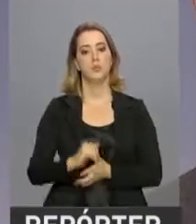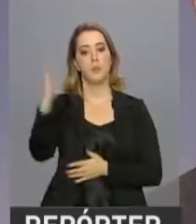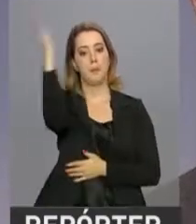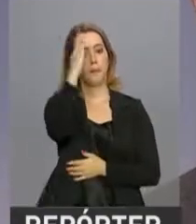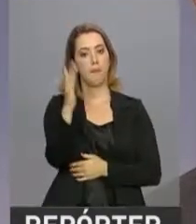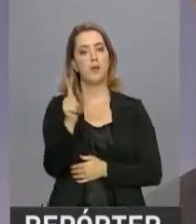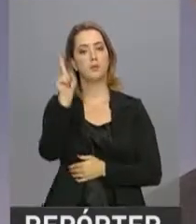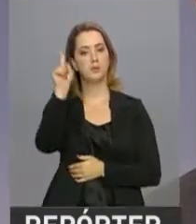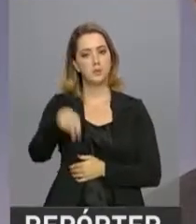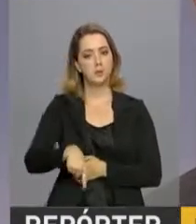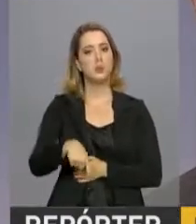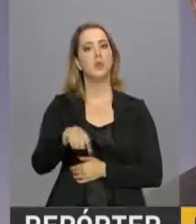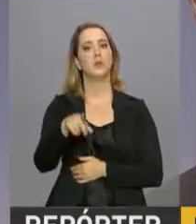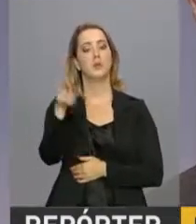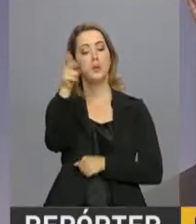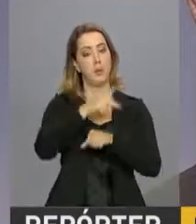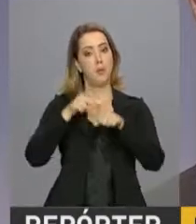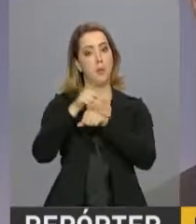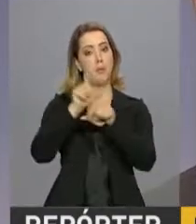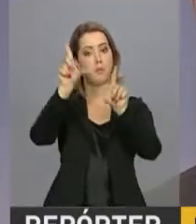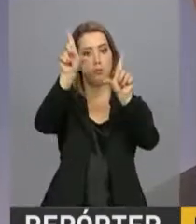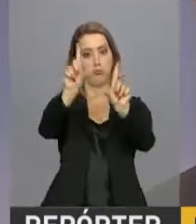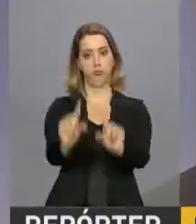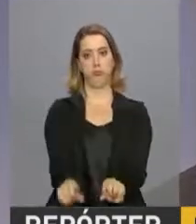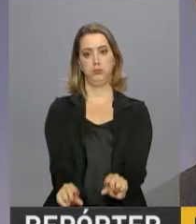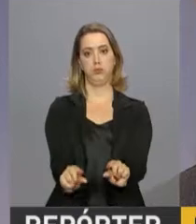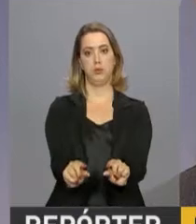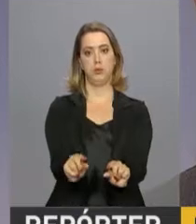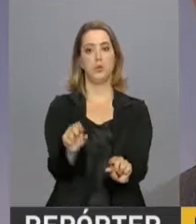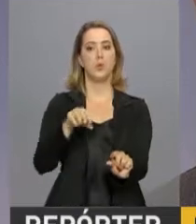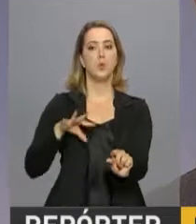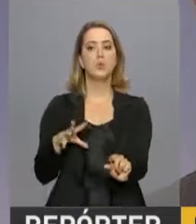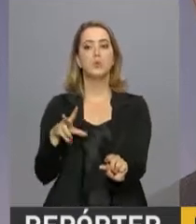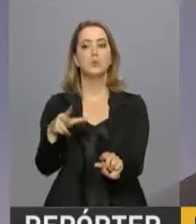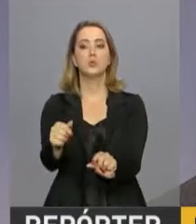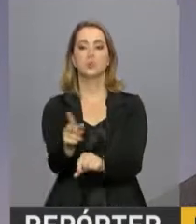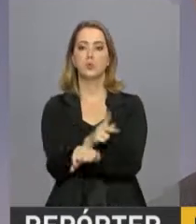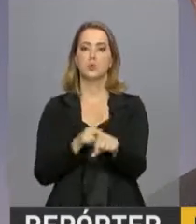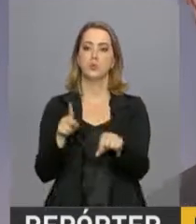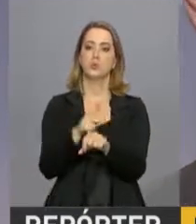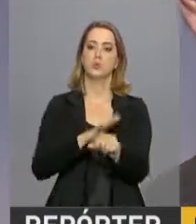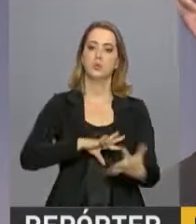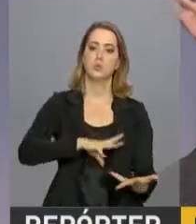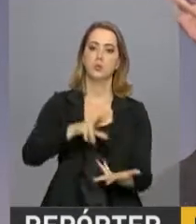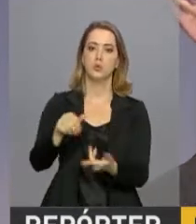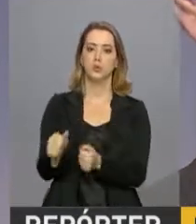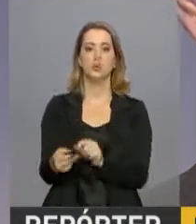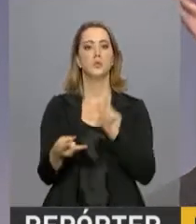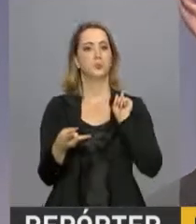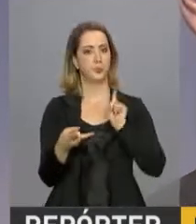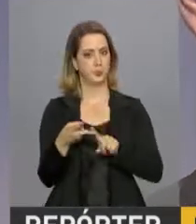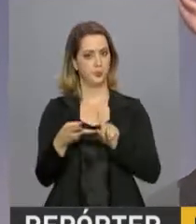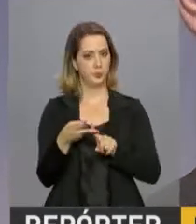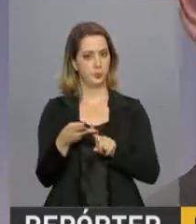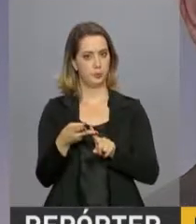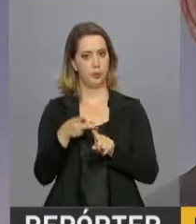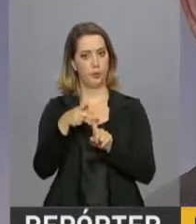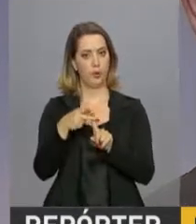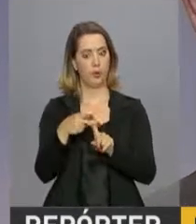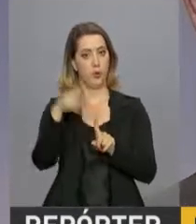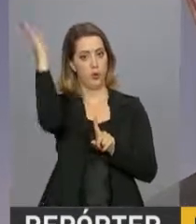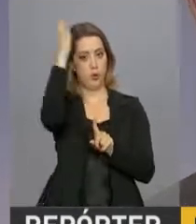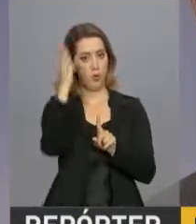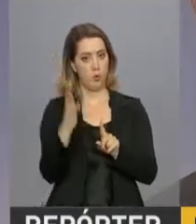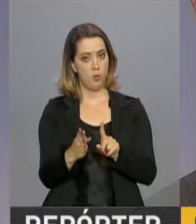reduziu as suas emissões ano em todos os países do mundo número dois o país apresentou